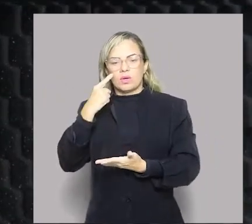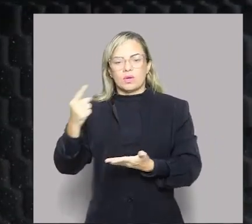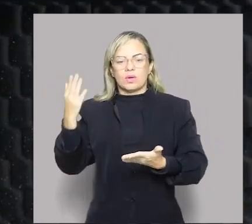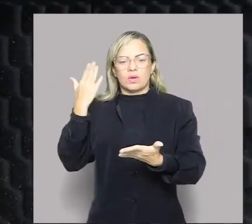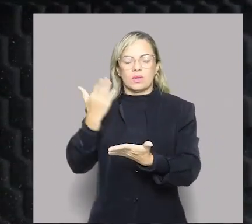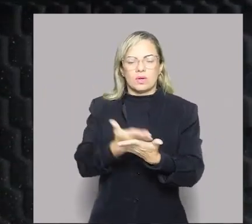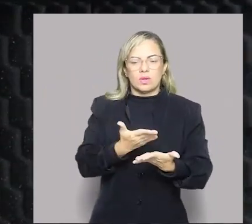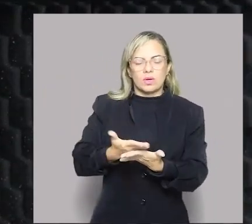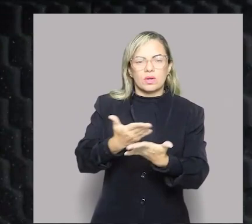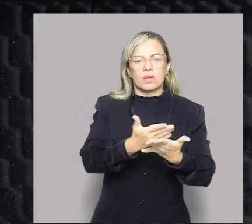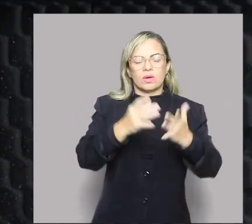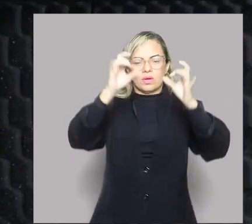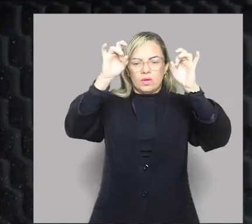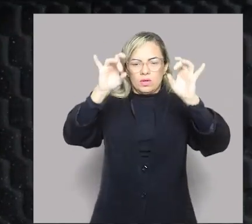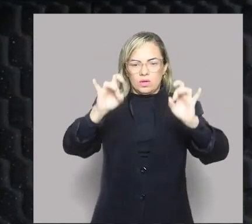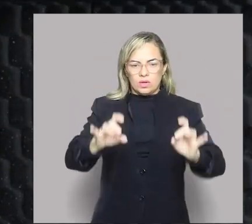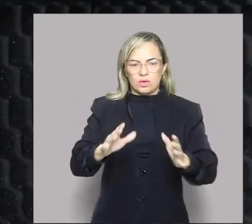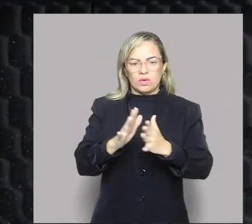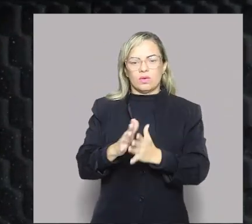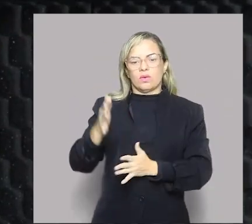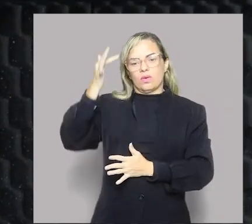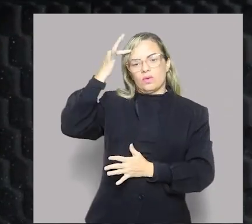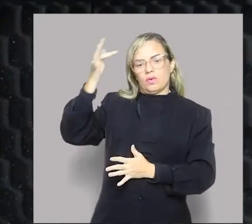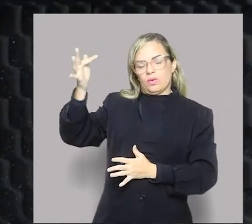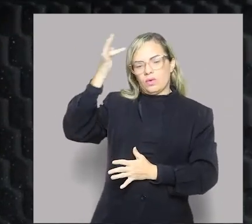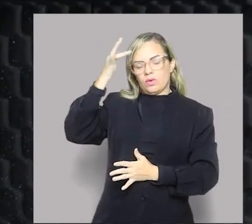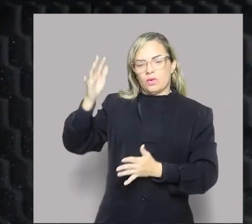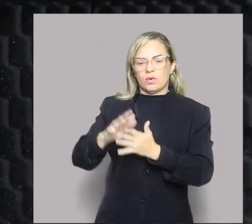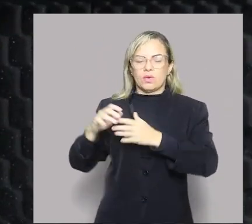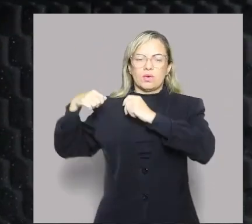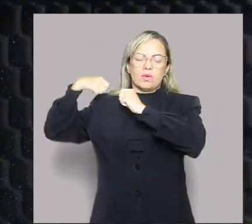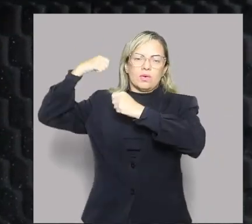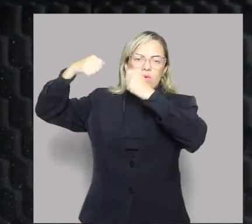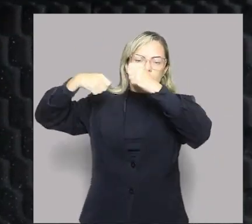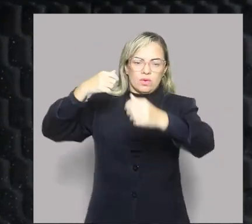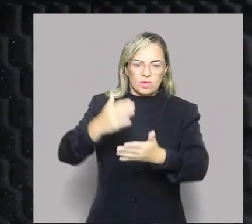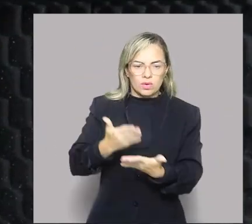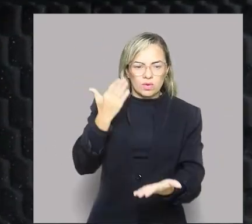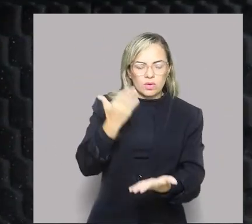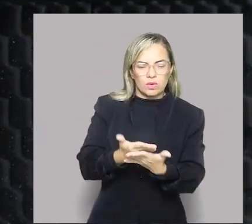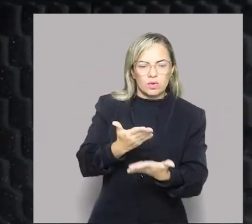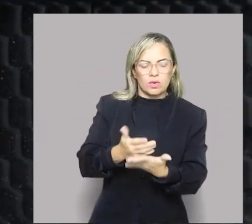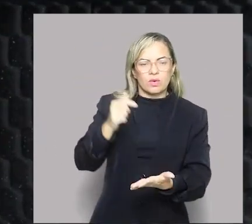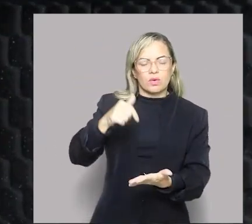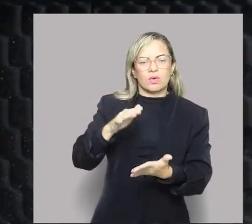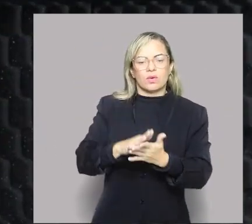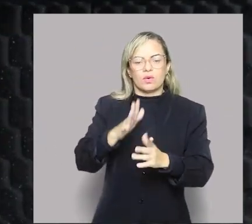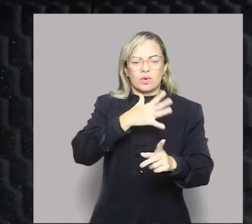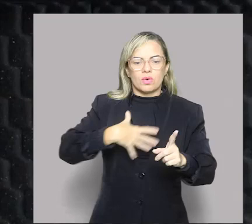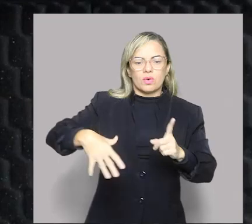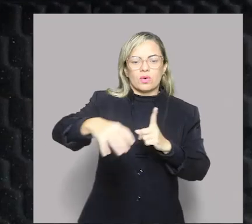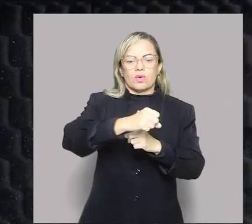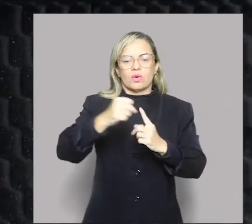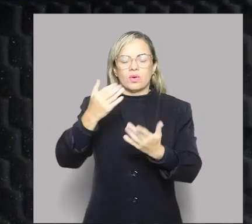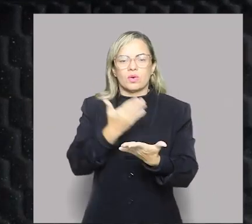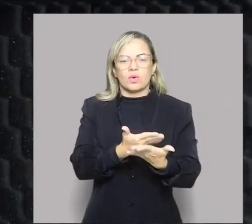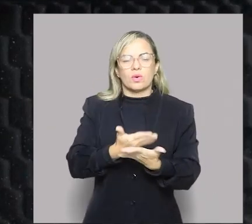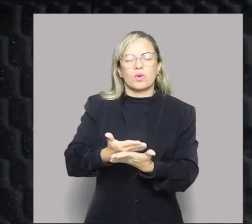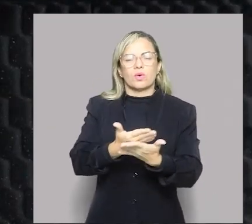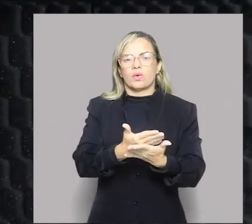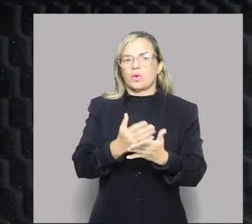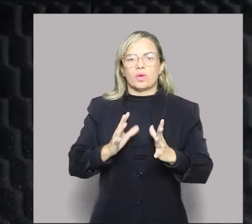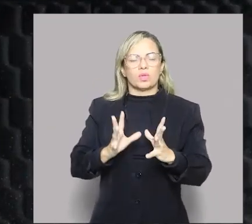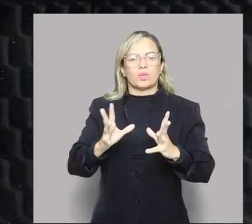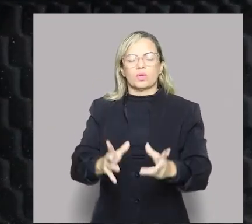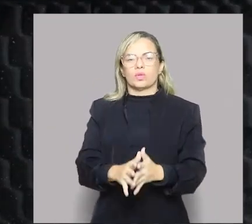estudos de especialistas, filósofos, antropólogos, sociólogos e estudiosos no geral.